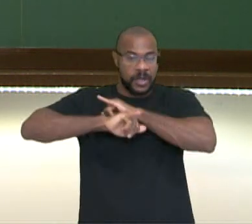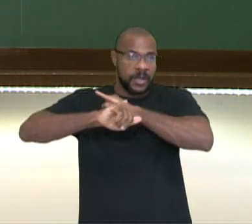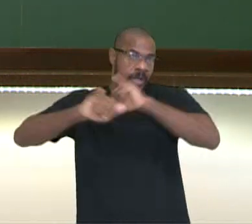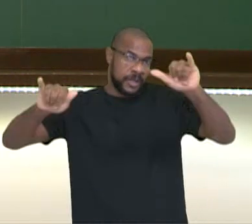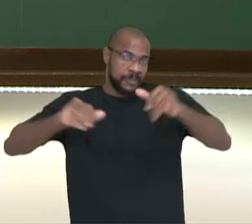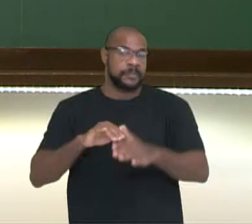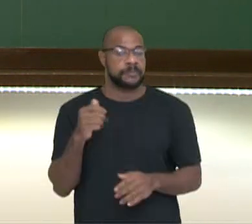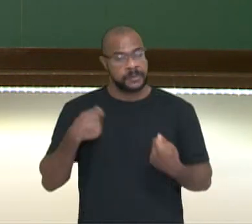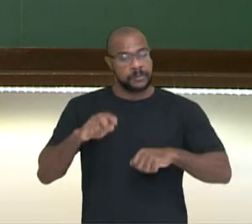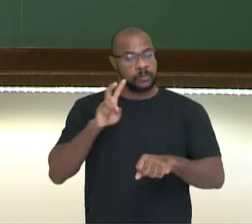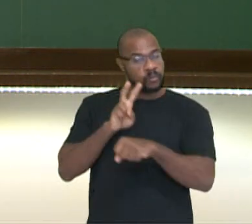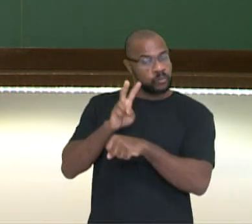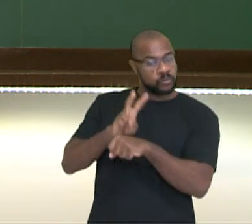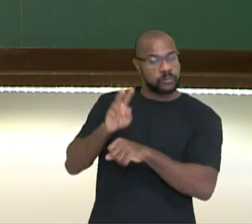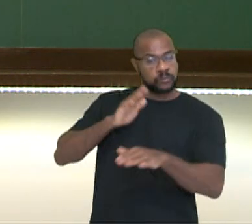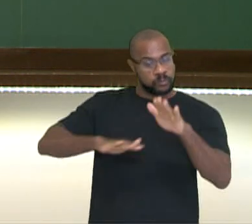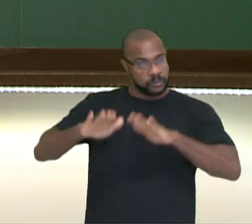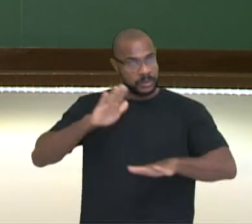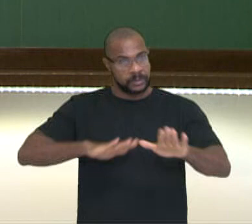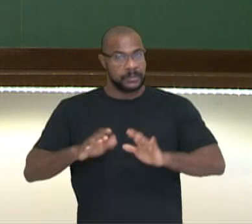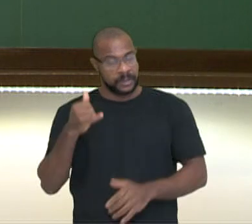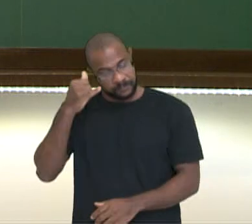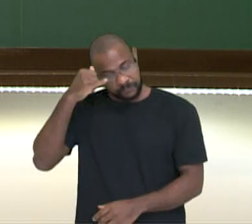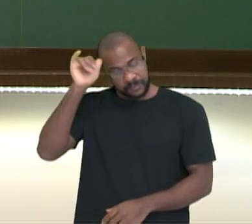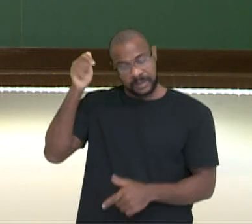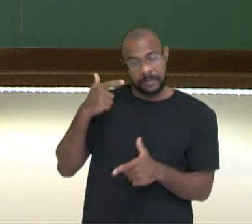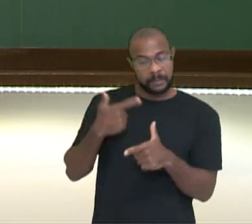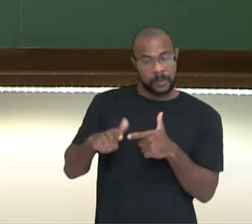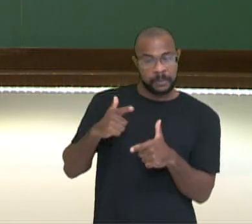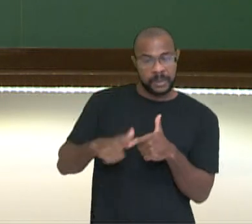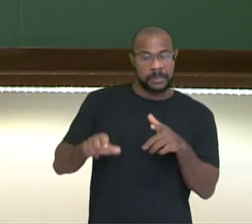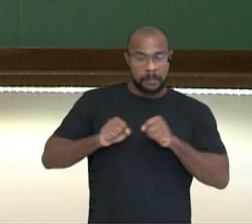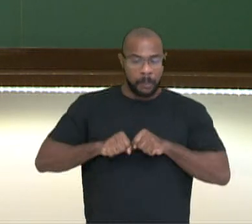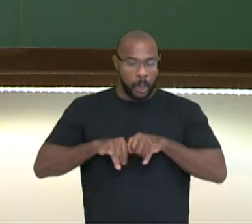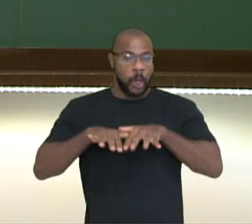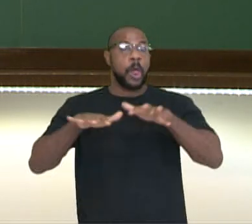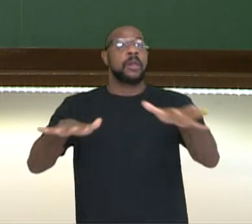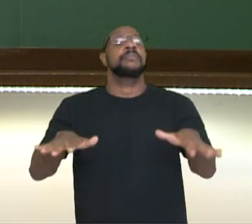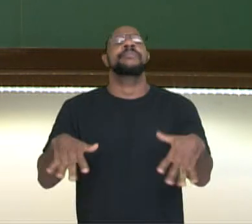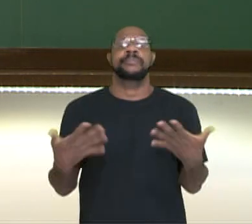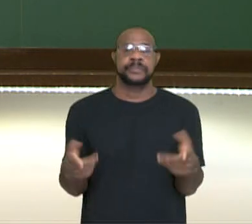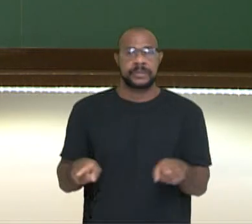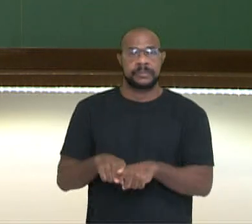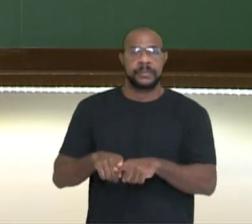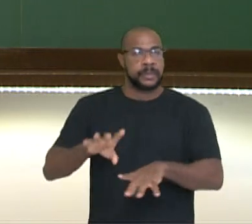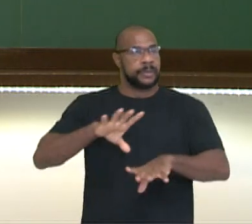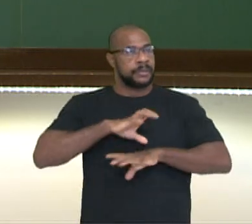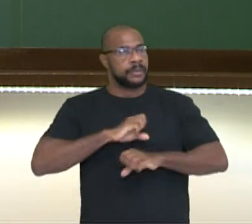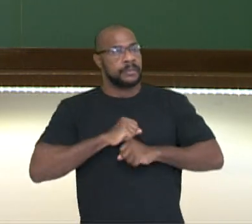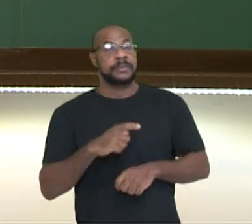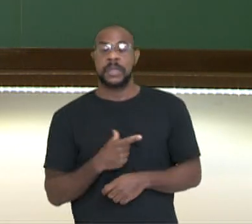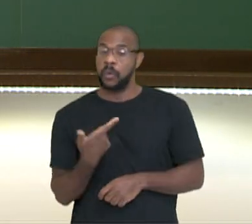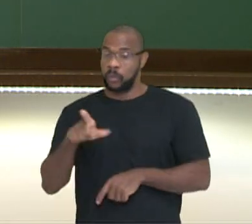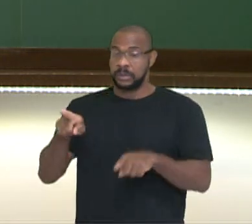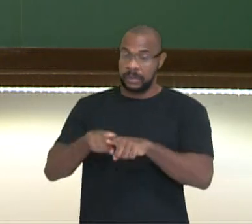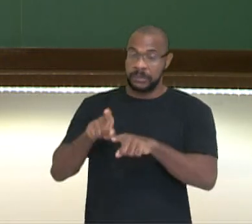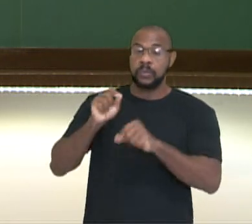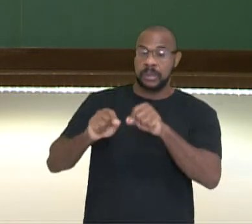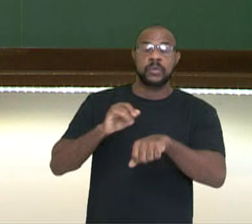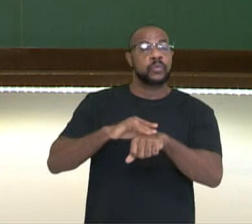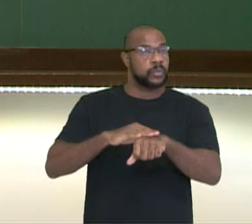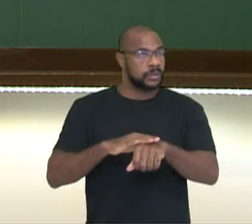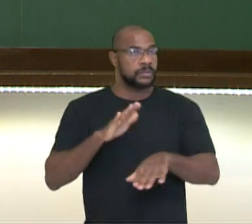para evitar a procriação do mosquito. Lembrando que quando a gente faz isso, a gente também está evitando outras doenças, não apenas o Zika. Tá? Então, ainda